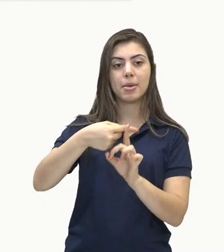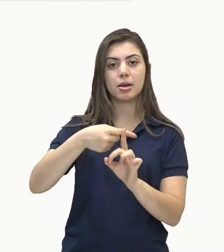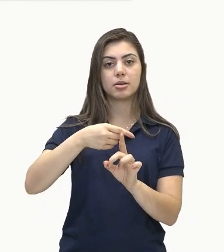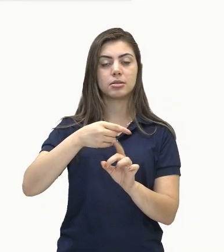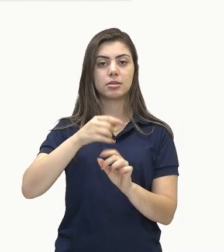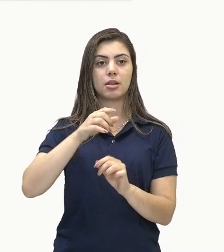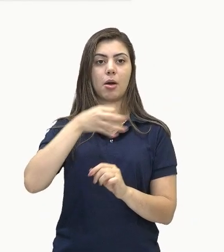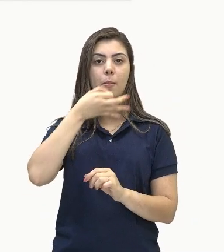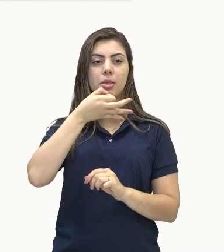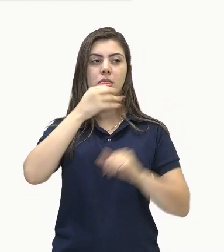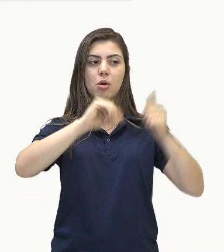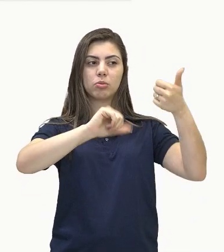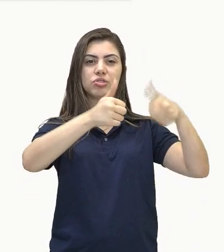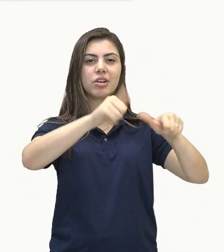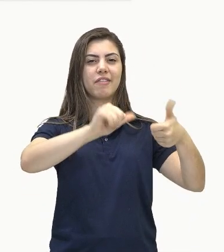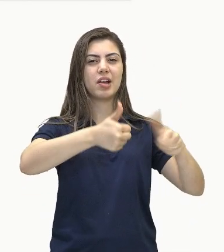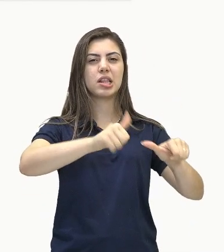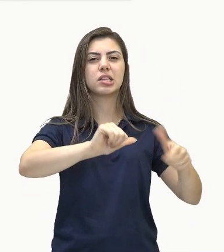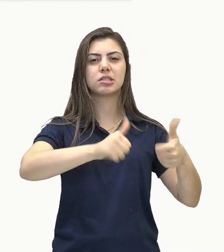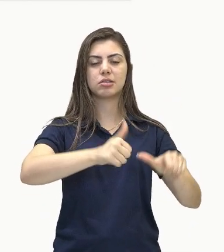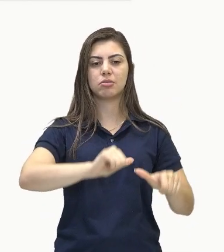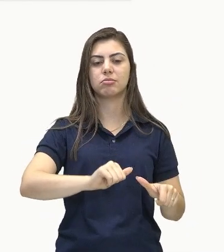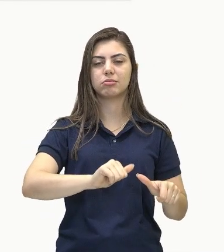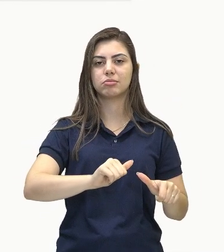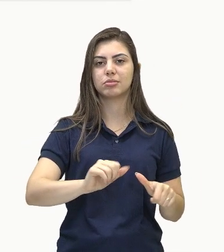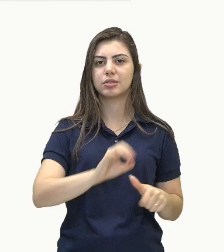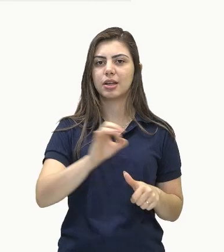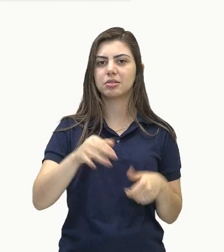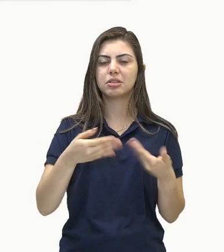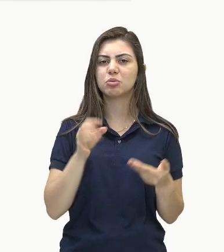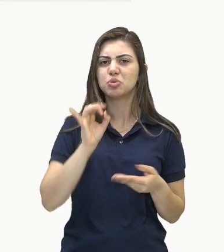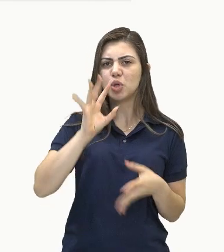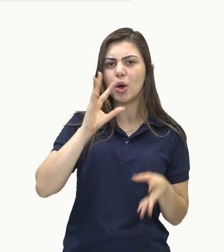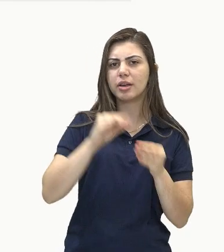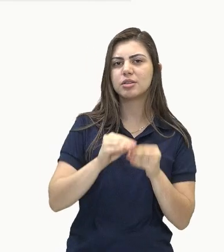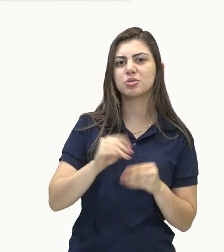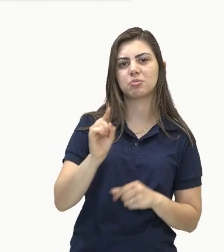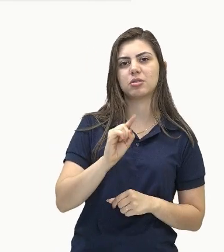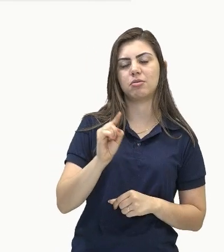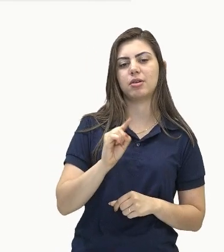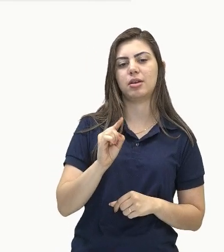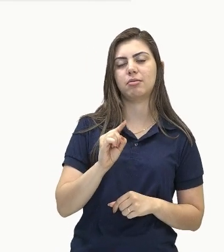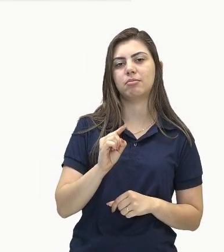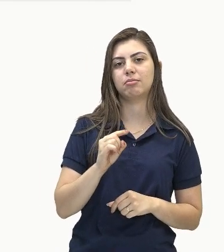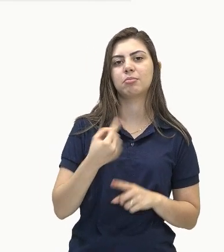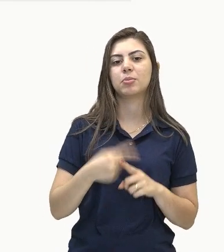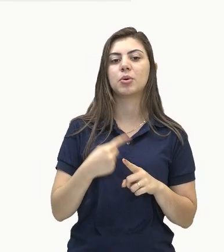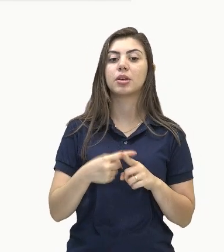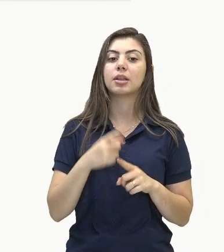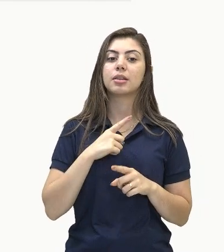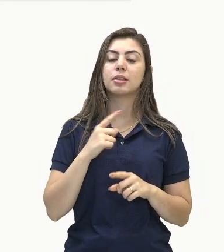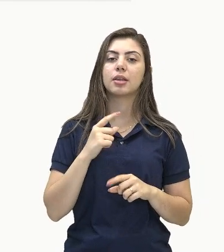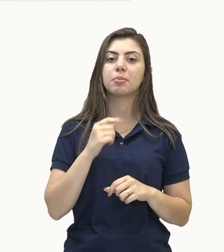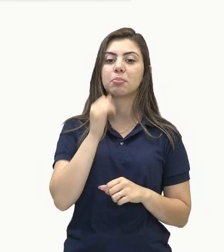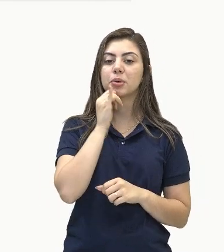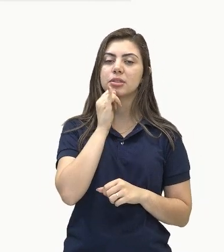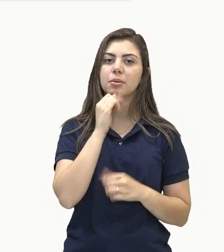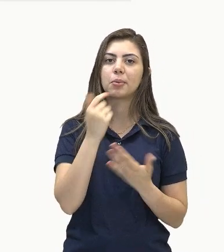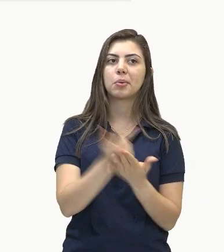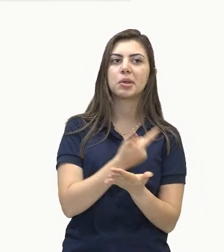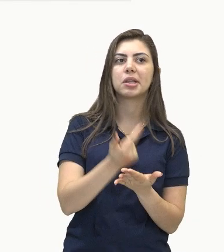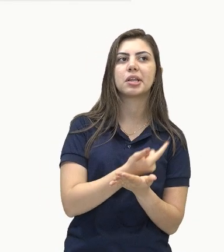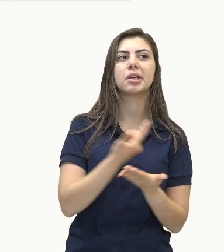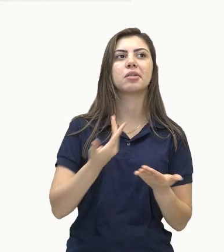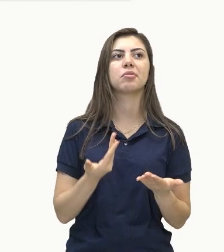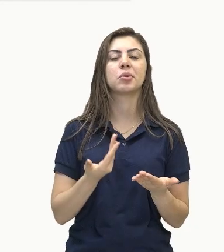Não só traz um resumo sobre o objeto a ser resenhado, que pode ser exatamente um livro, uma